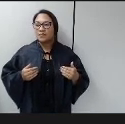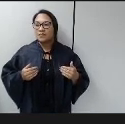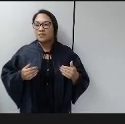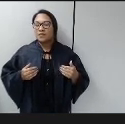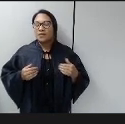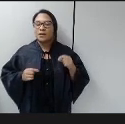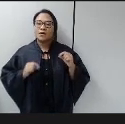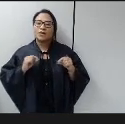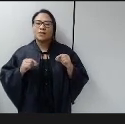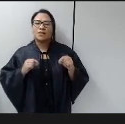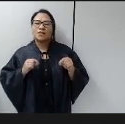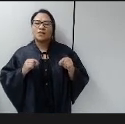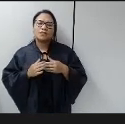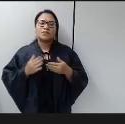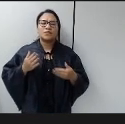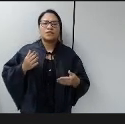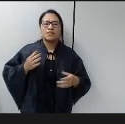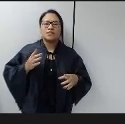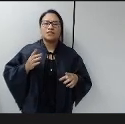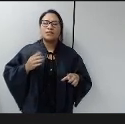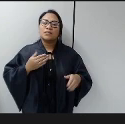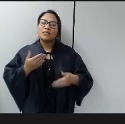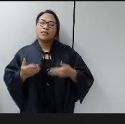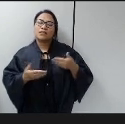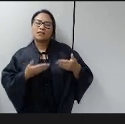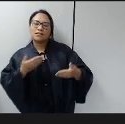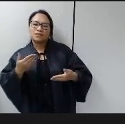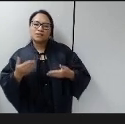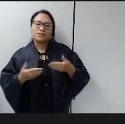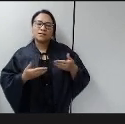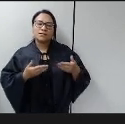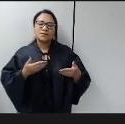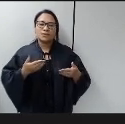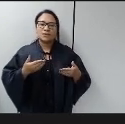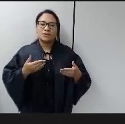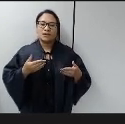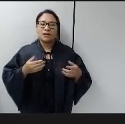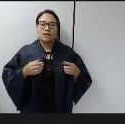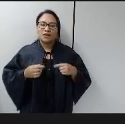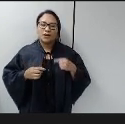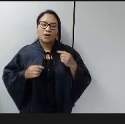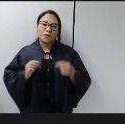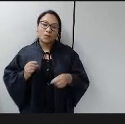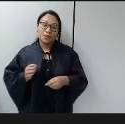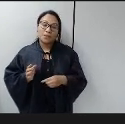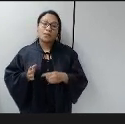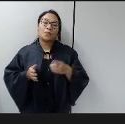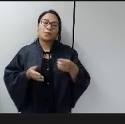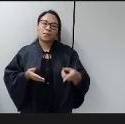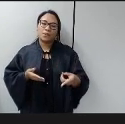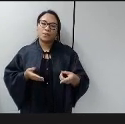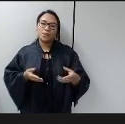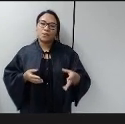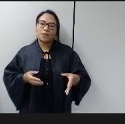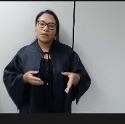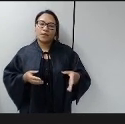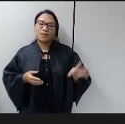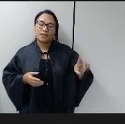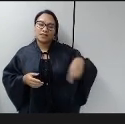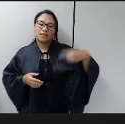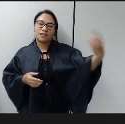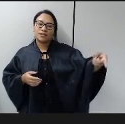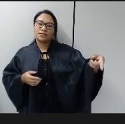processo envolve sindicatos, eu vou propor a Vossa Excelência que eu adie para a próxima sessão. Tá ótimo, melhor. E aí,